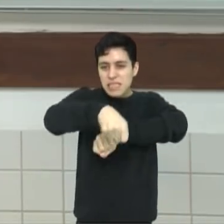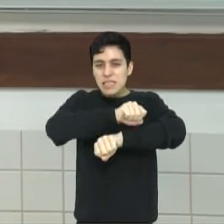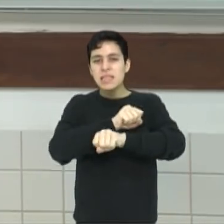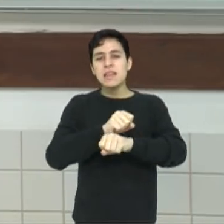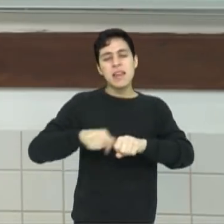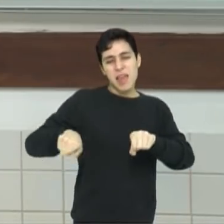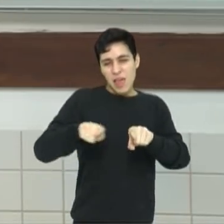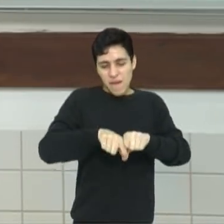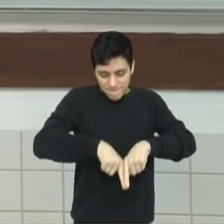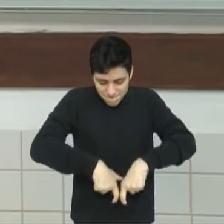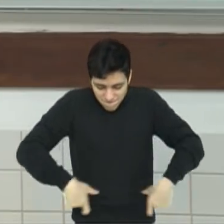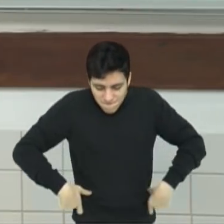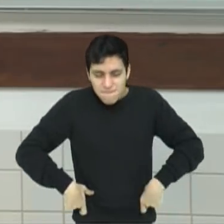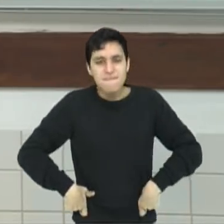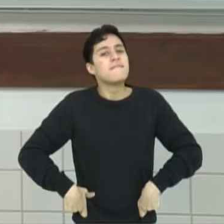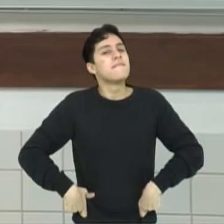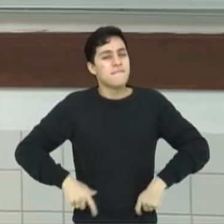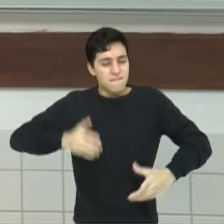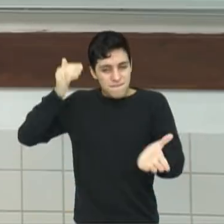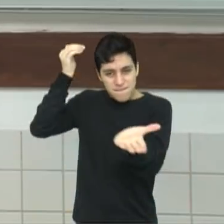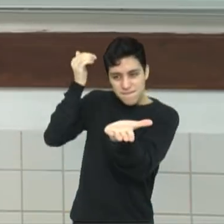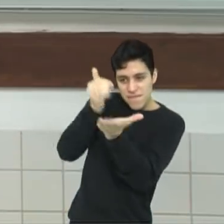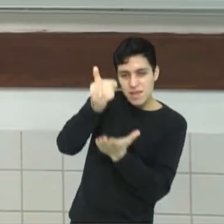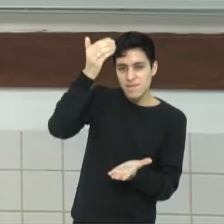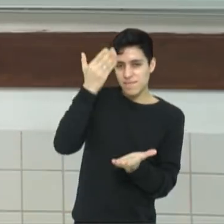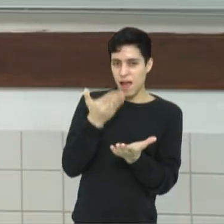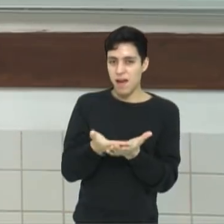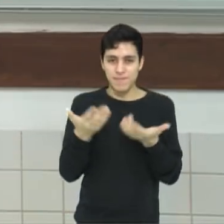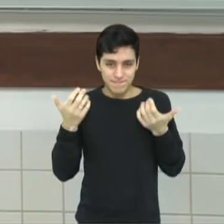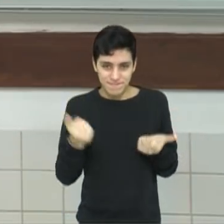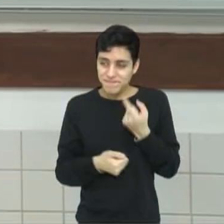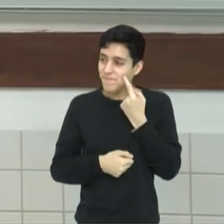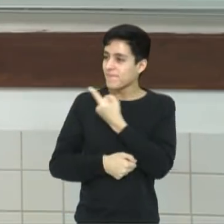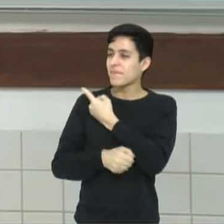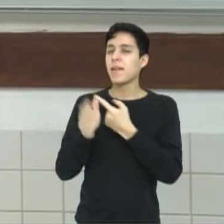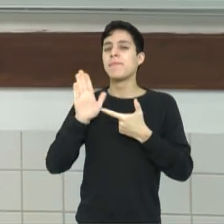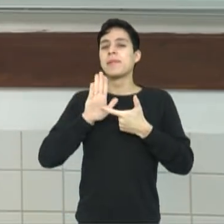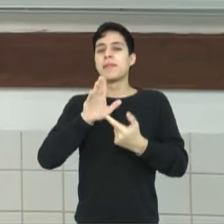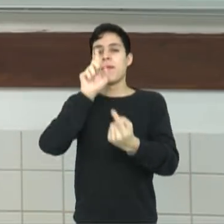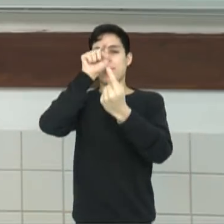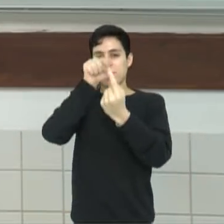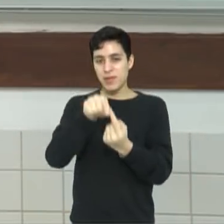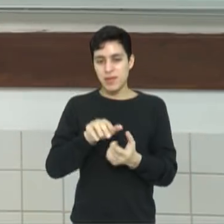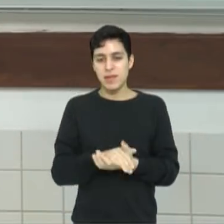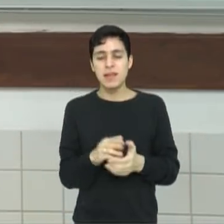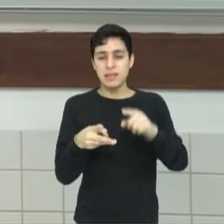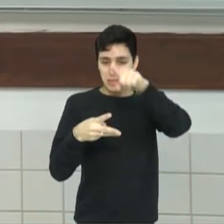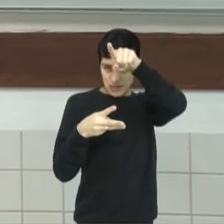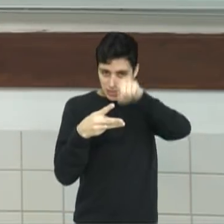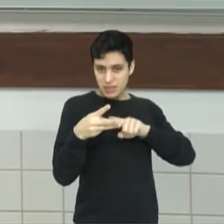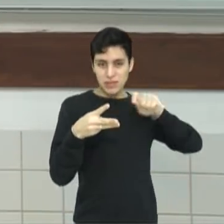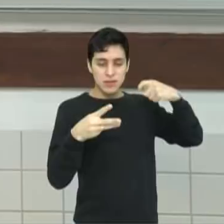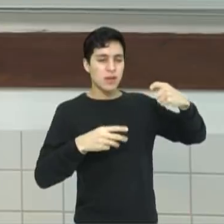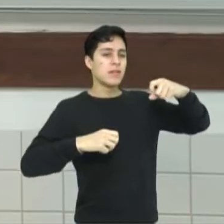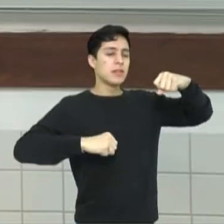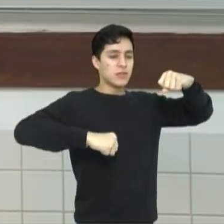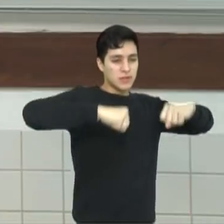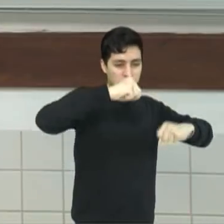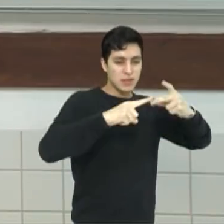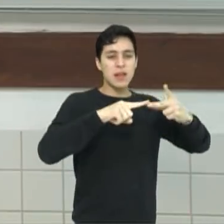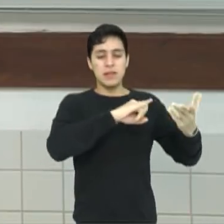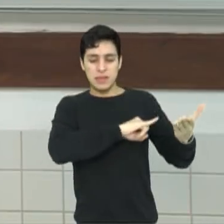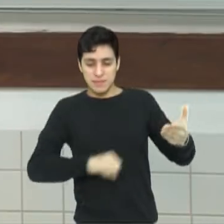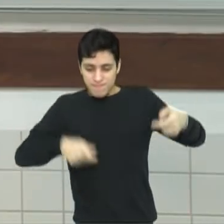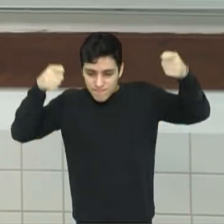aperte o cinto, embarque nessa. Eu vou apresentar para vocês o objetivo da nossa aula. Nós vamos fazer uma trilogia industrialização, imperialismo